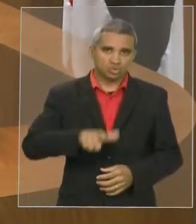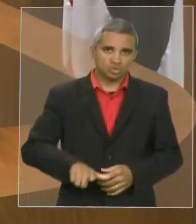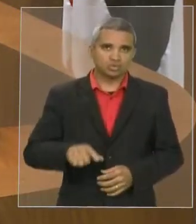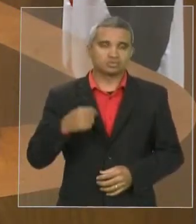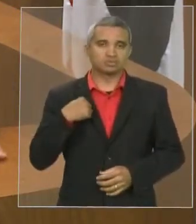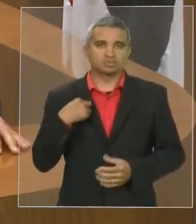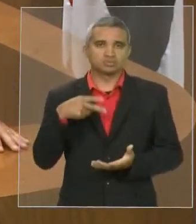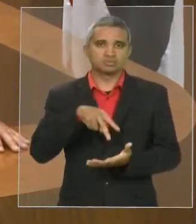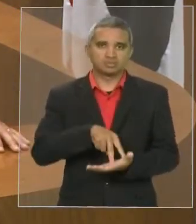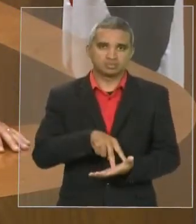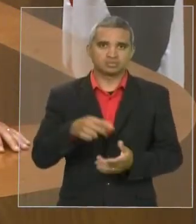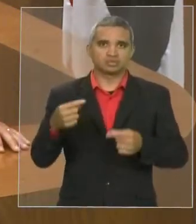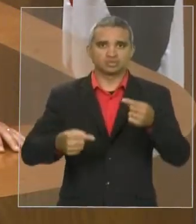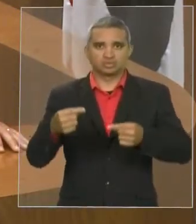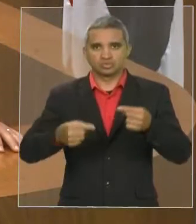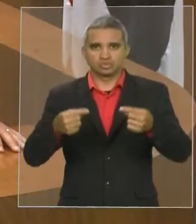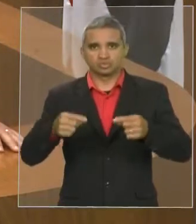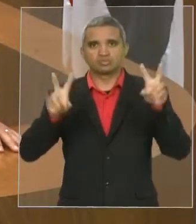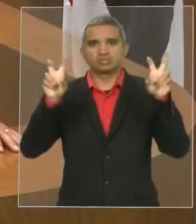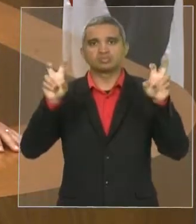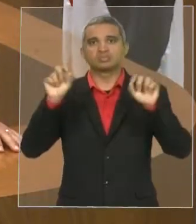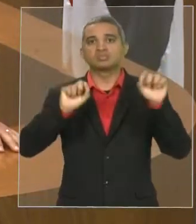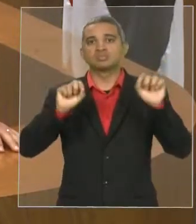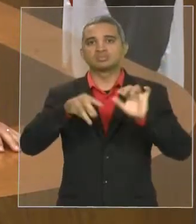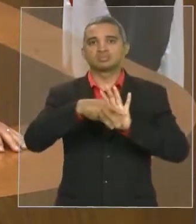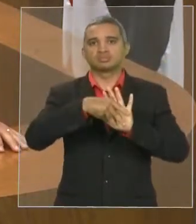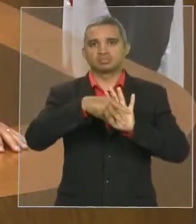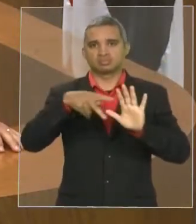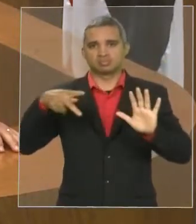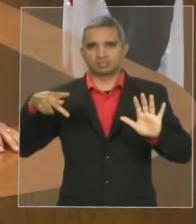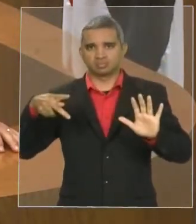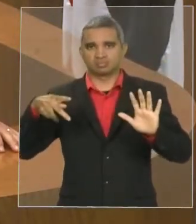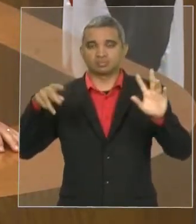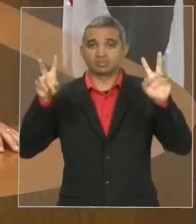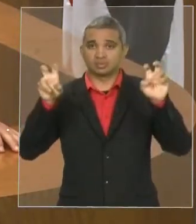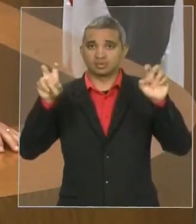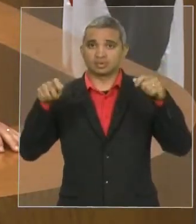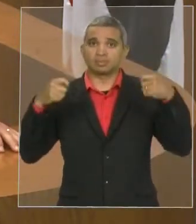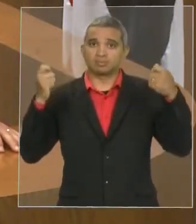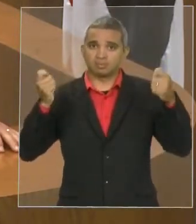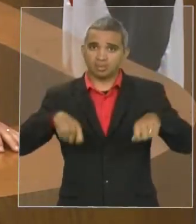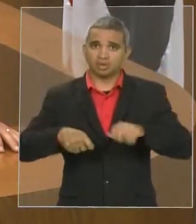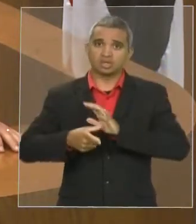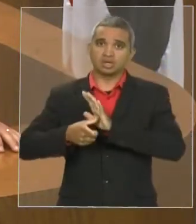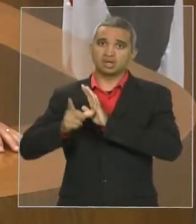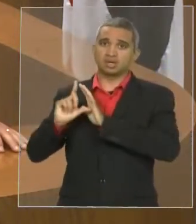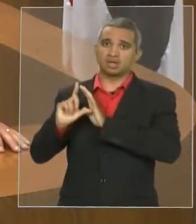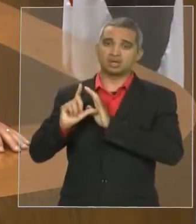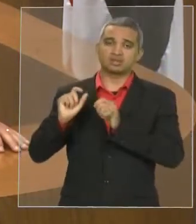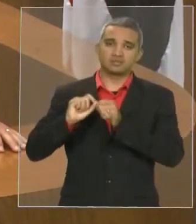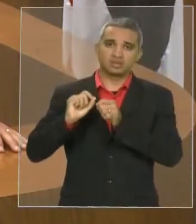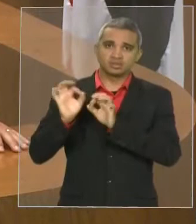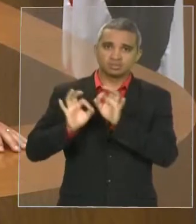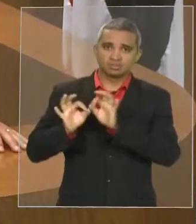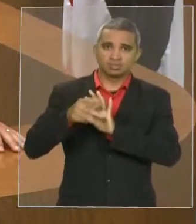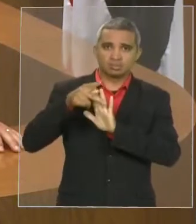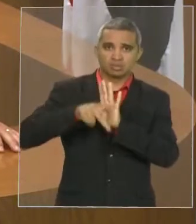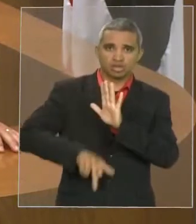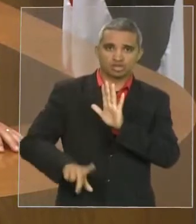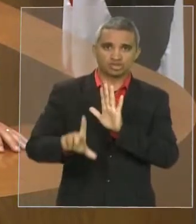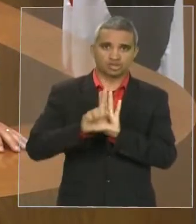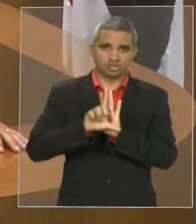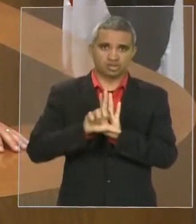implantar aqui, deputado Adriano, o governo comunista, onde só existe um partido, que é o Partido Único. Onde as matérias são encaminhadas, não há discussão,